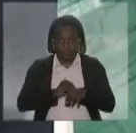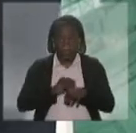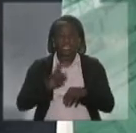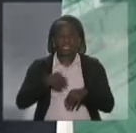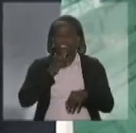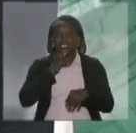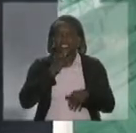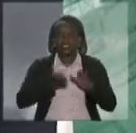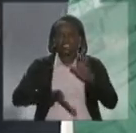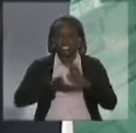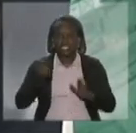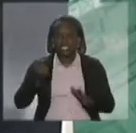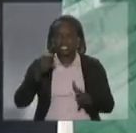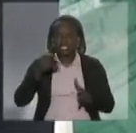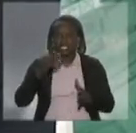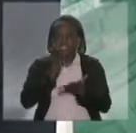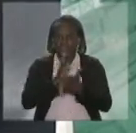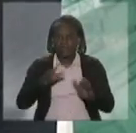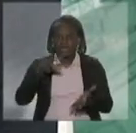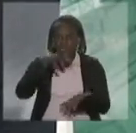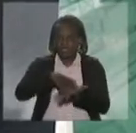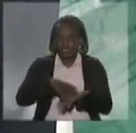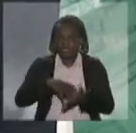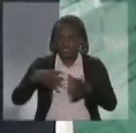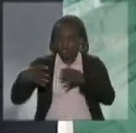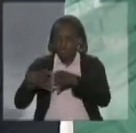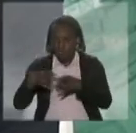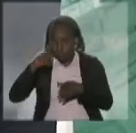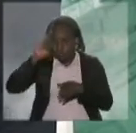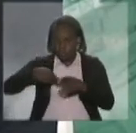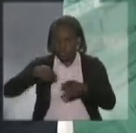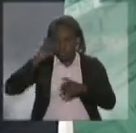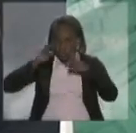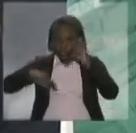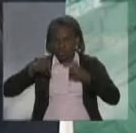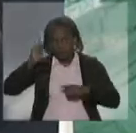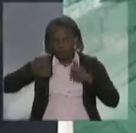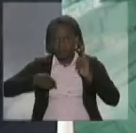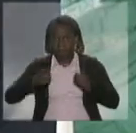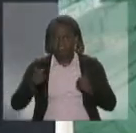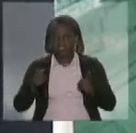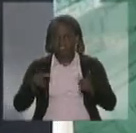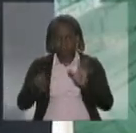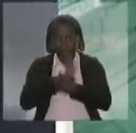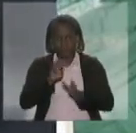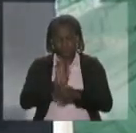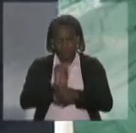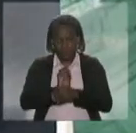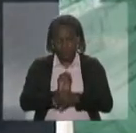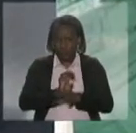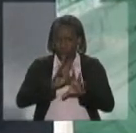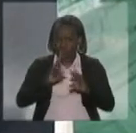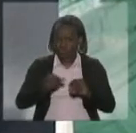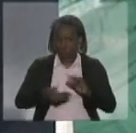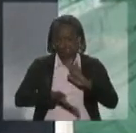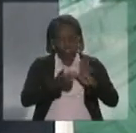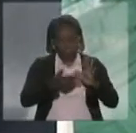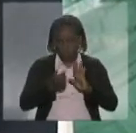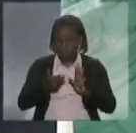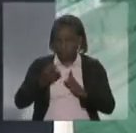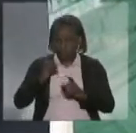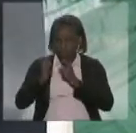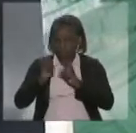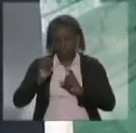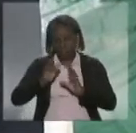em são de fundações e autarquias do estado órgãos do estado é é um todos eles saíram de pauta mas